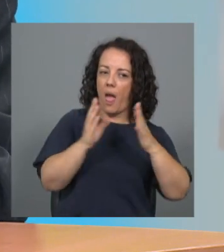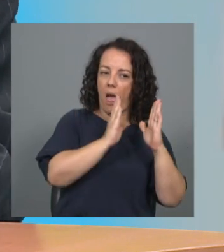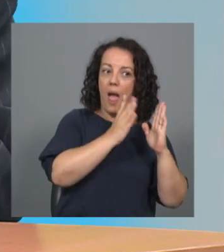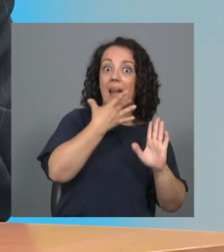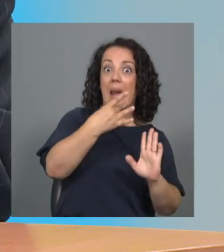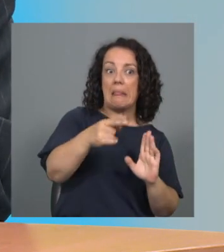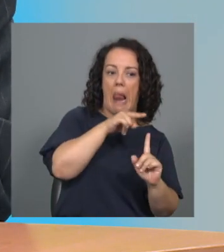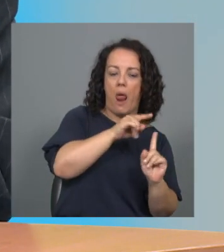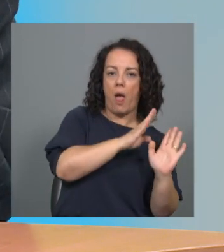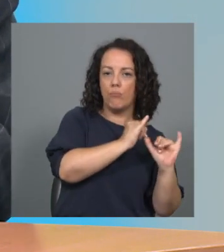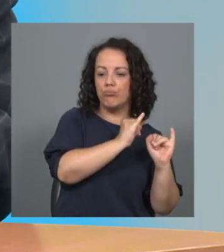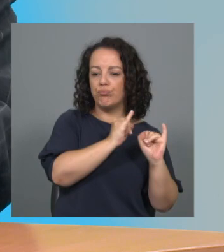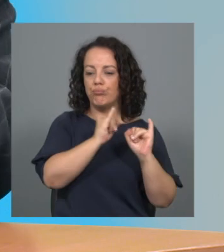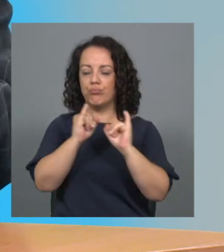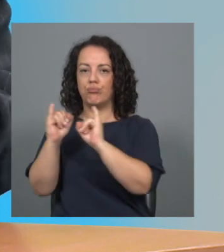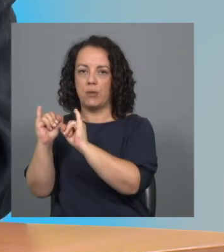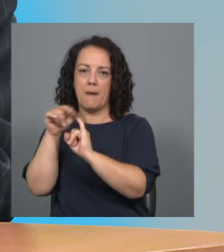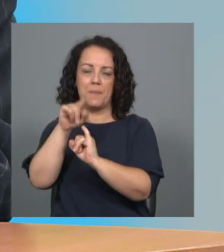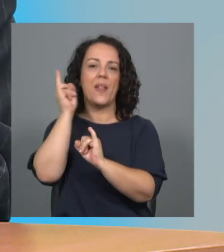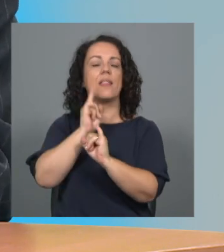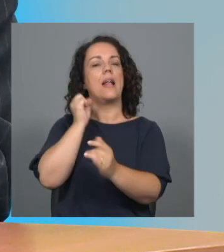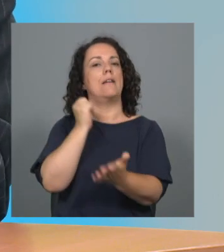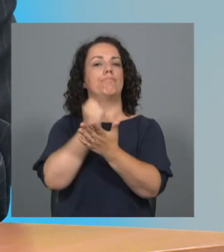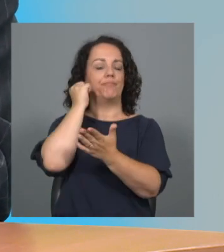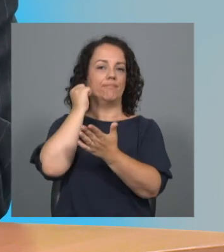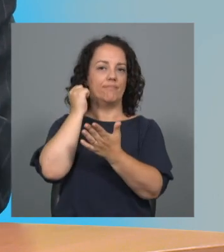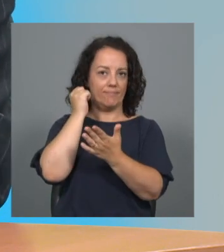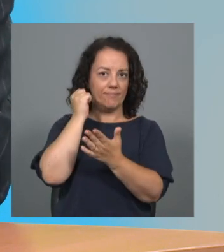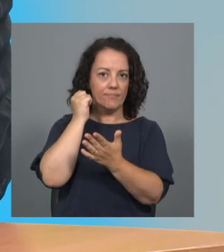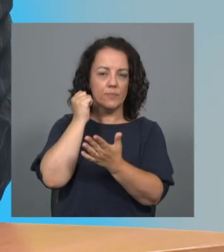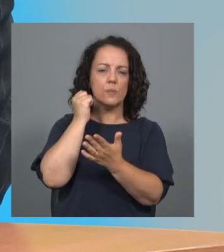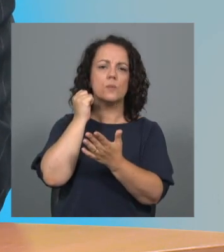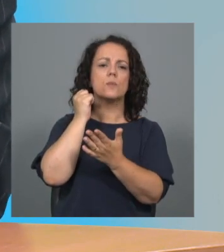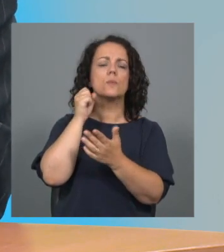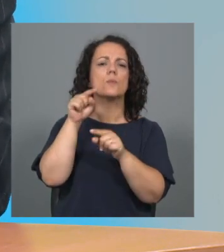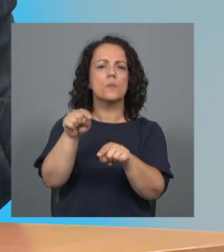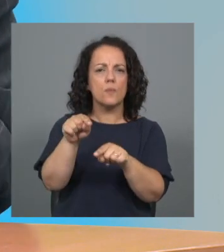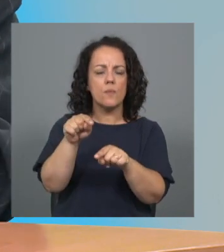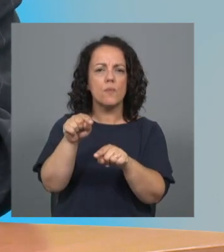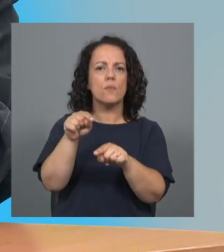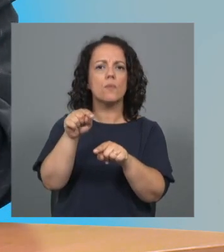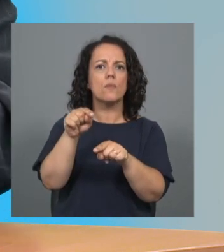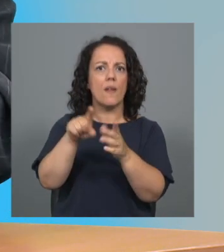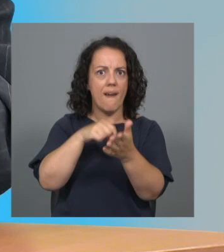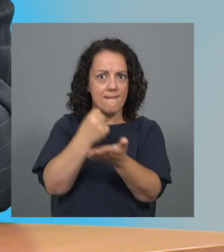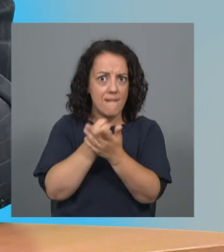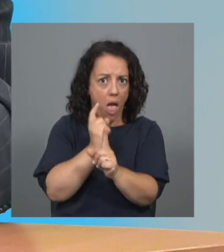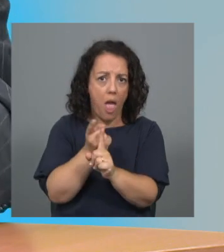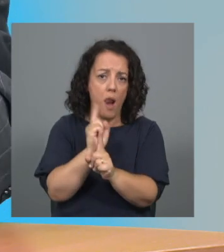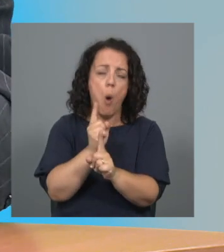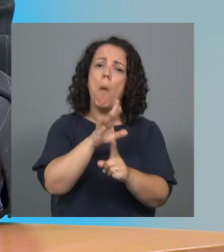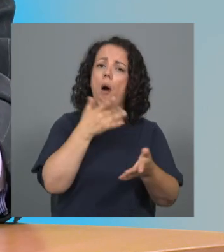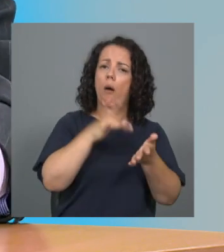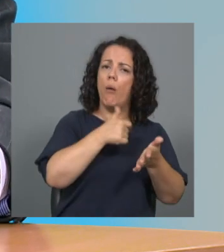Natal. Portanto, é uma data emblemática. Não quer dizer que tenha sido assim, apesar da Bíblia dizer